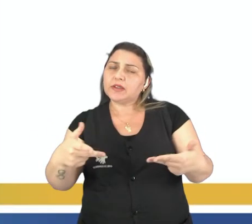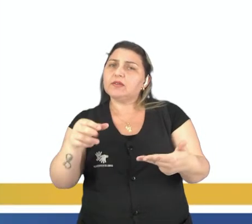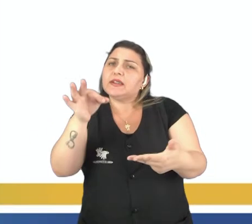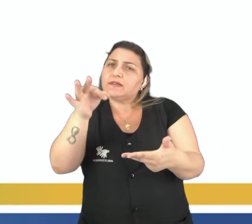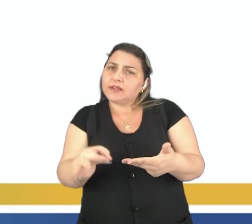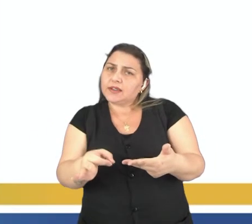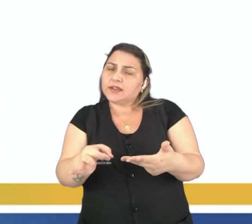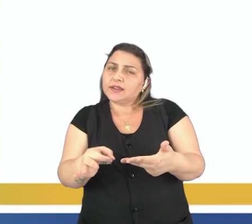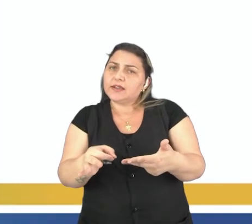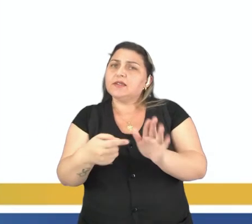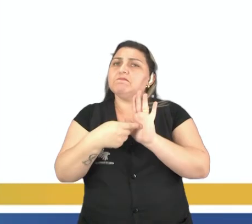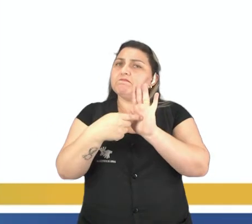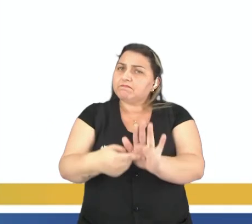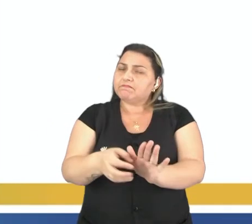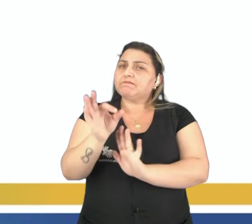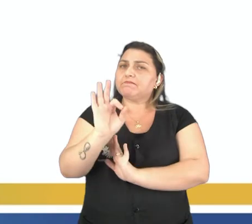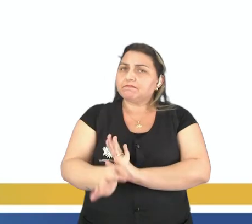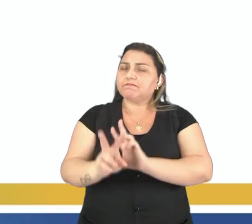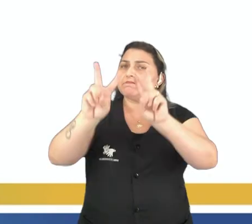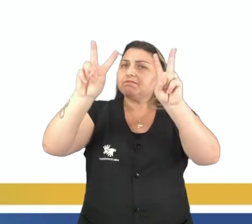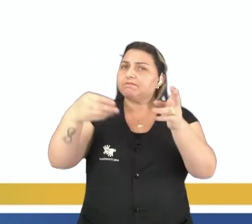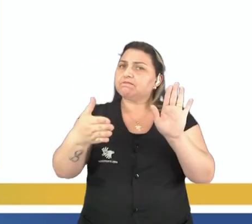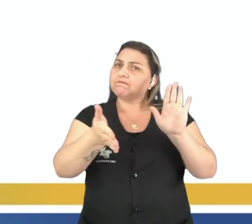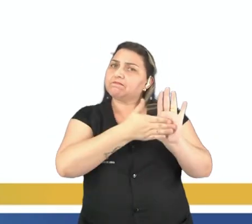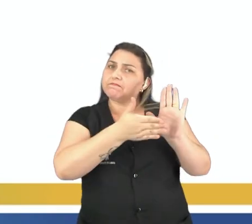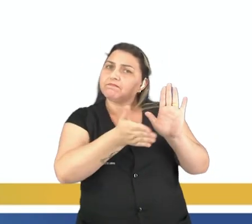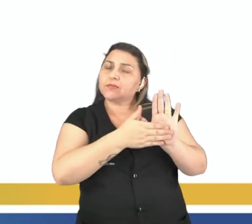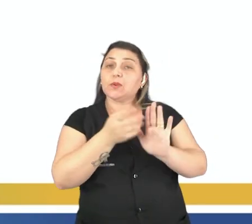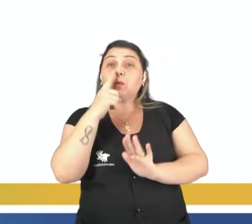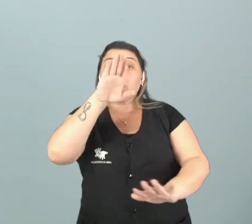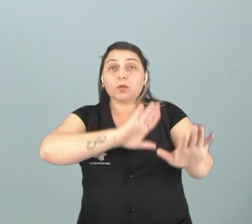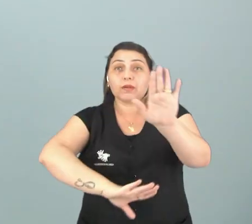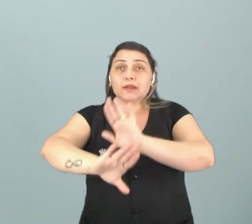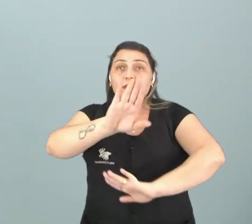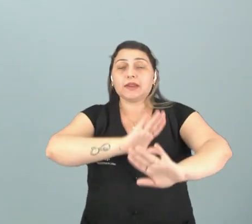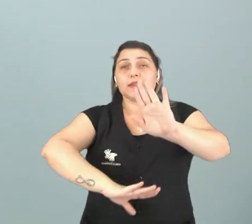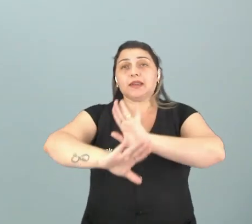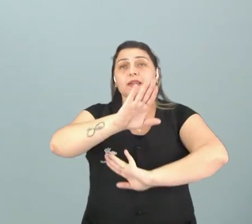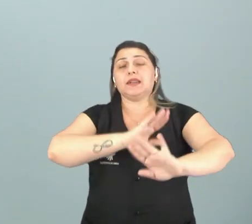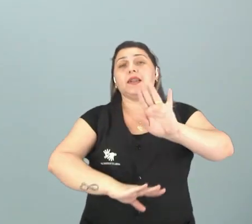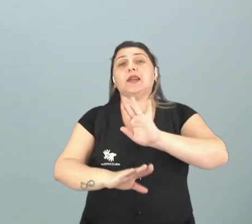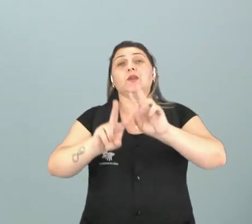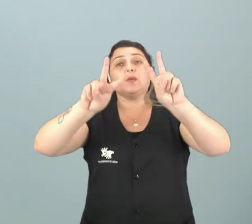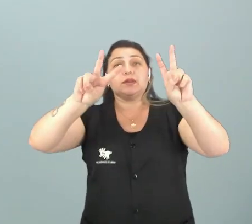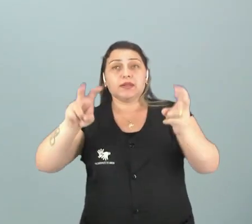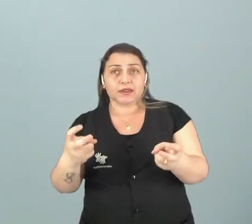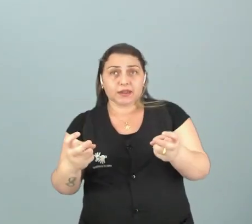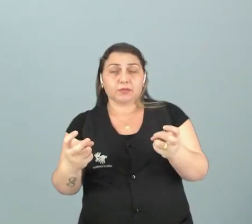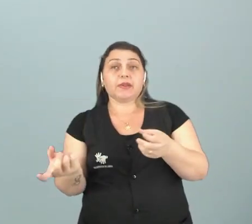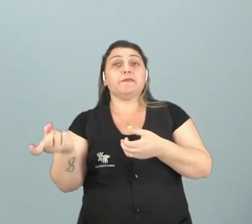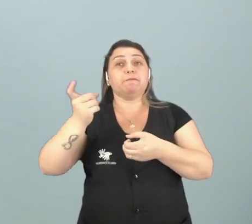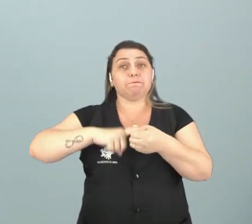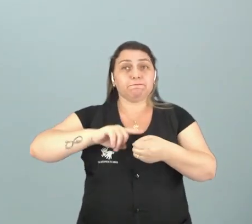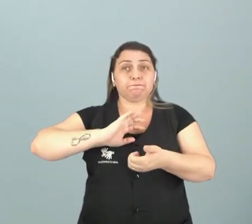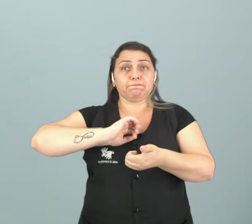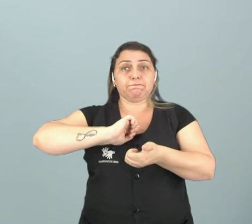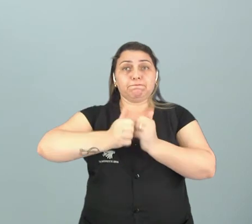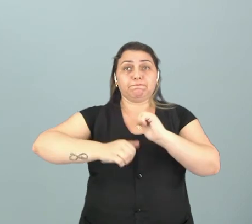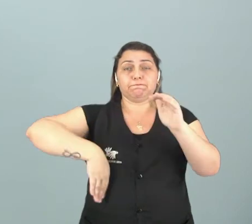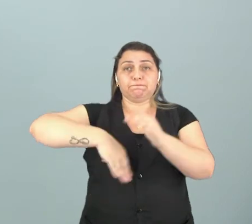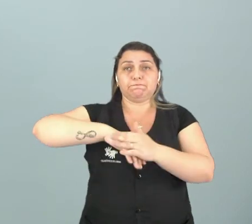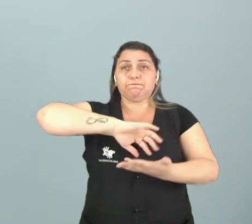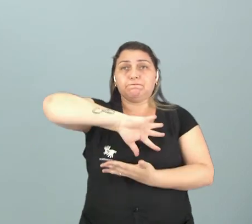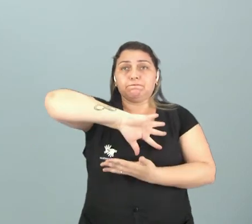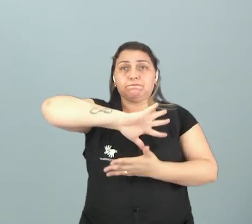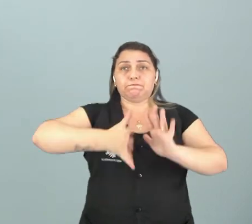Você abordou realmente o tema proposto? Porque, cuidado, o seu tema é sobre o retorno do futebol em meio